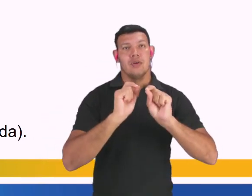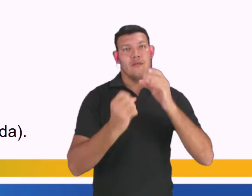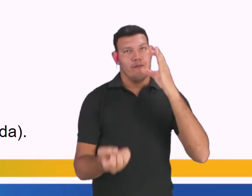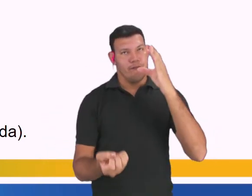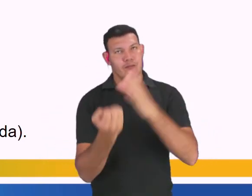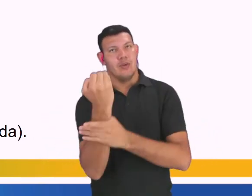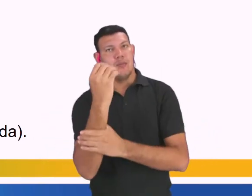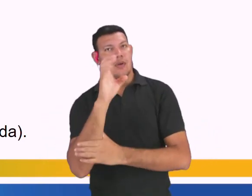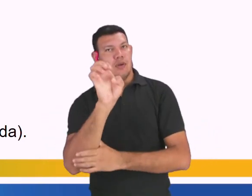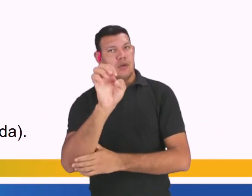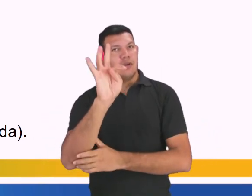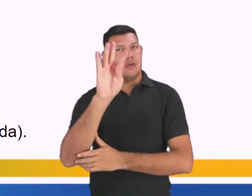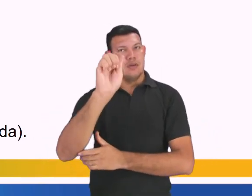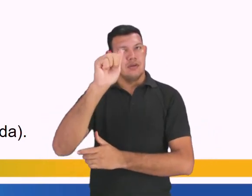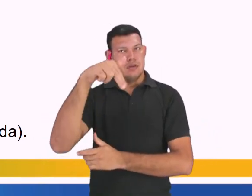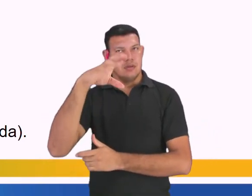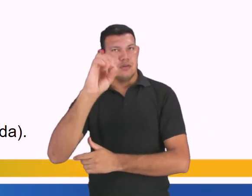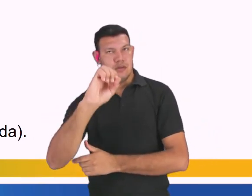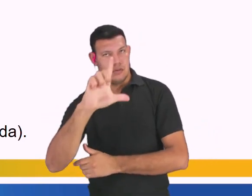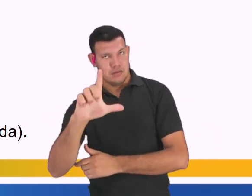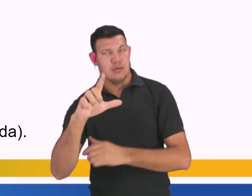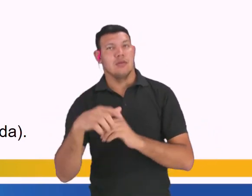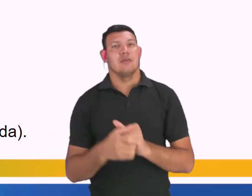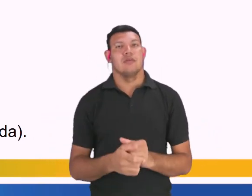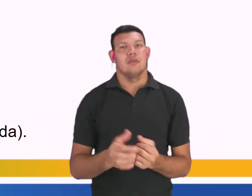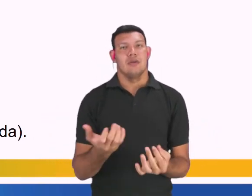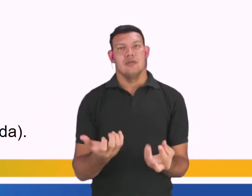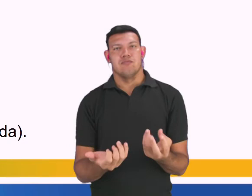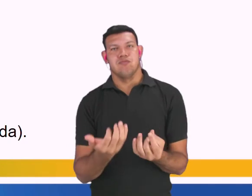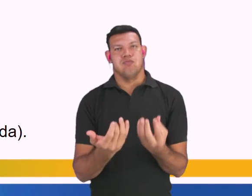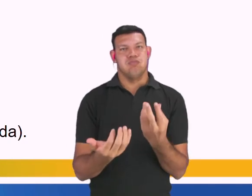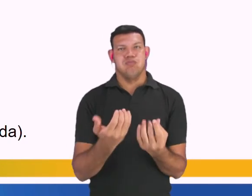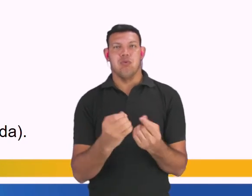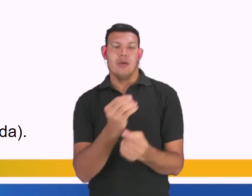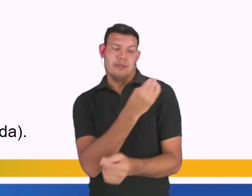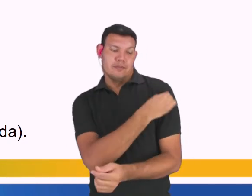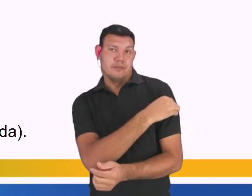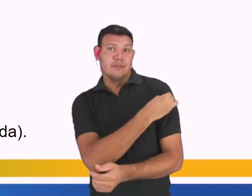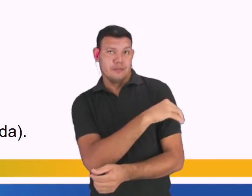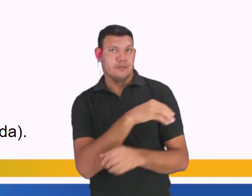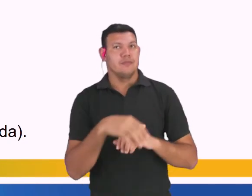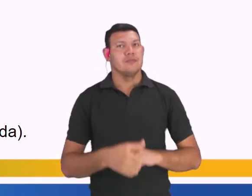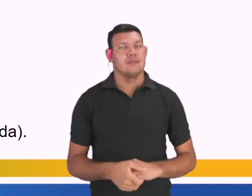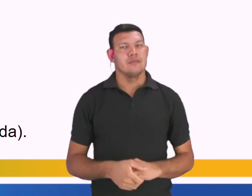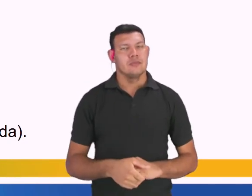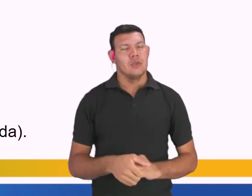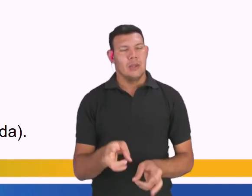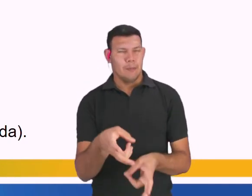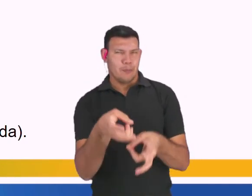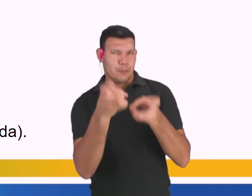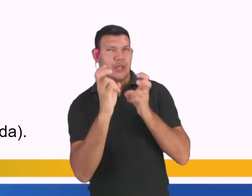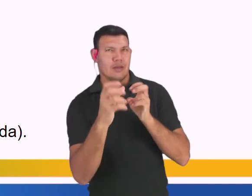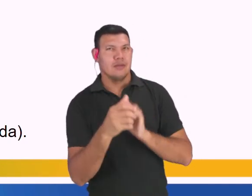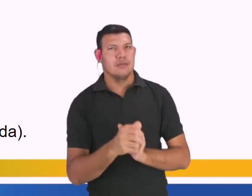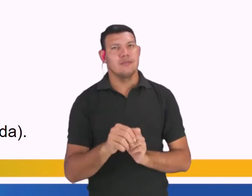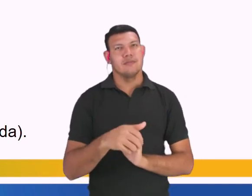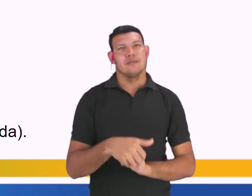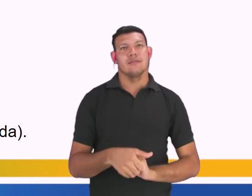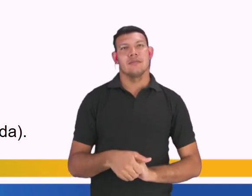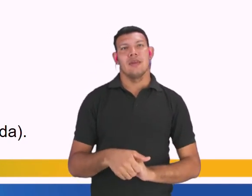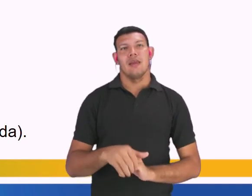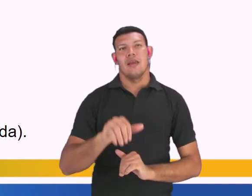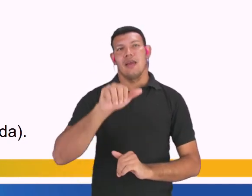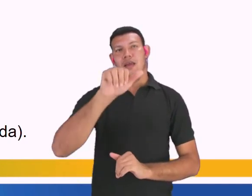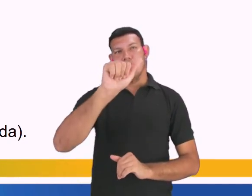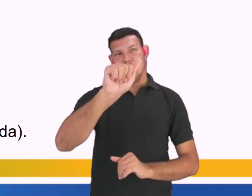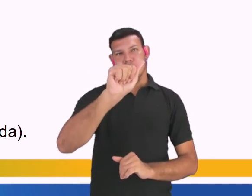o etanol, através também da fermentação alcoólica. E vocês percebem que esse ADP,